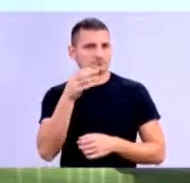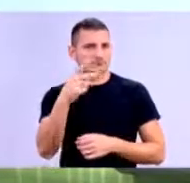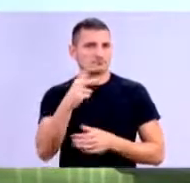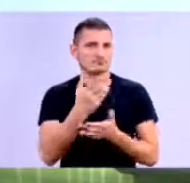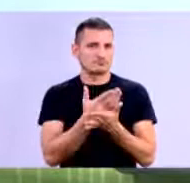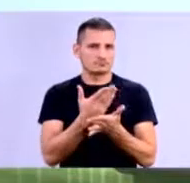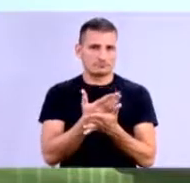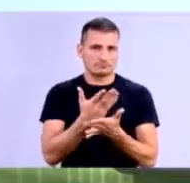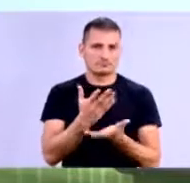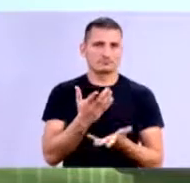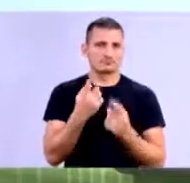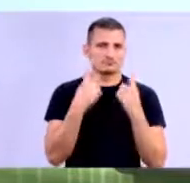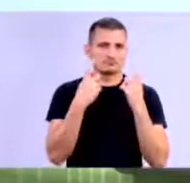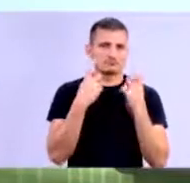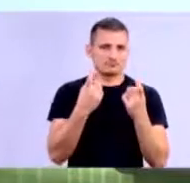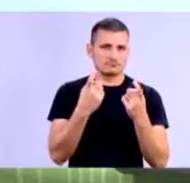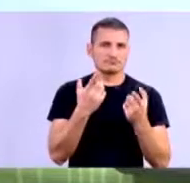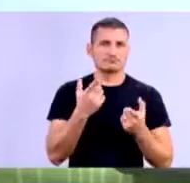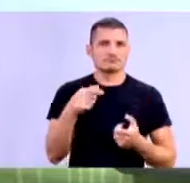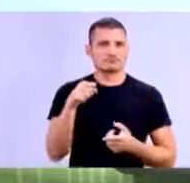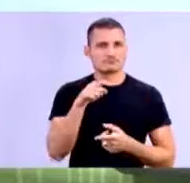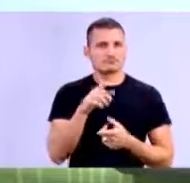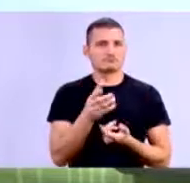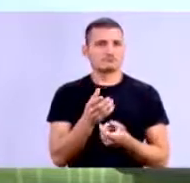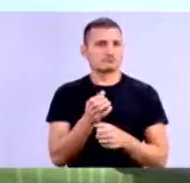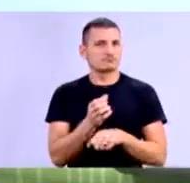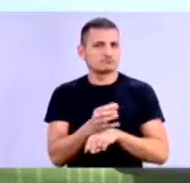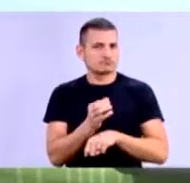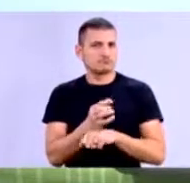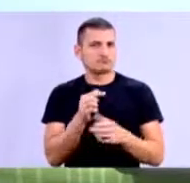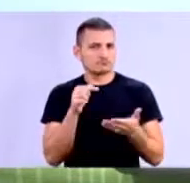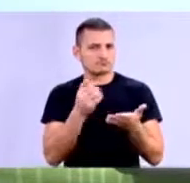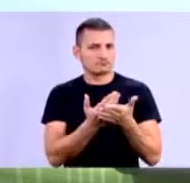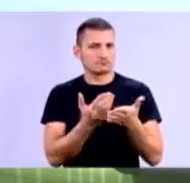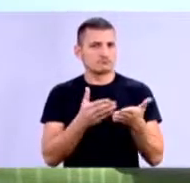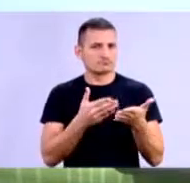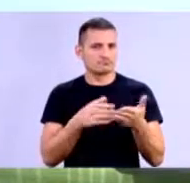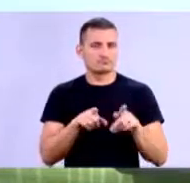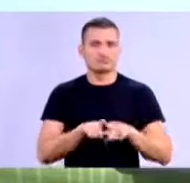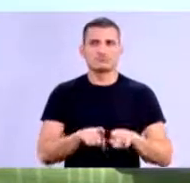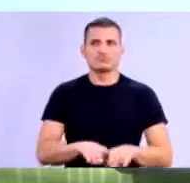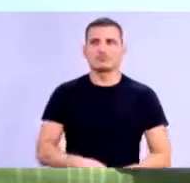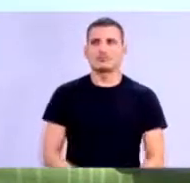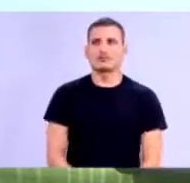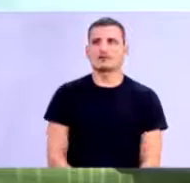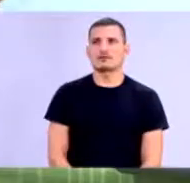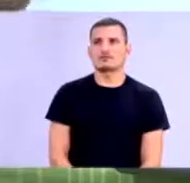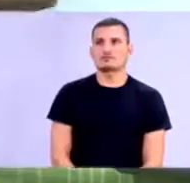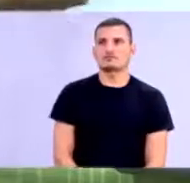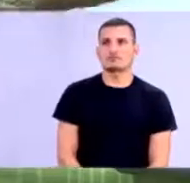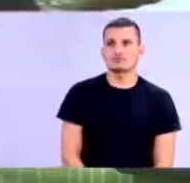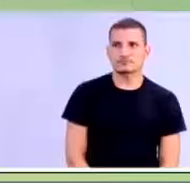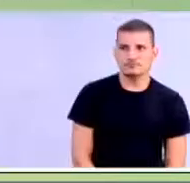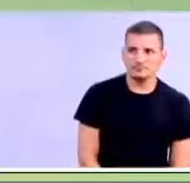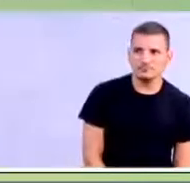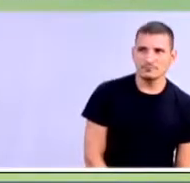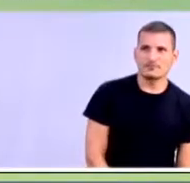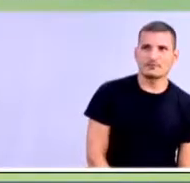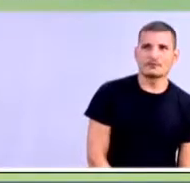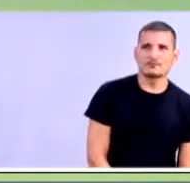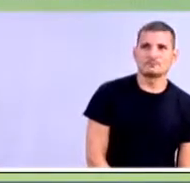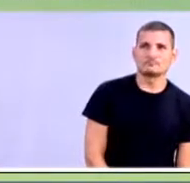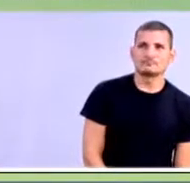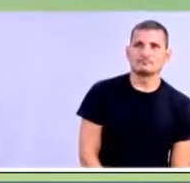estudo. Muito interessante que você se oriente e estude o caderno também, tá? Vamos responder, professora, a segunda